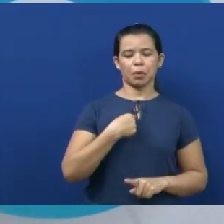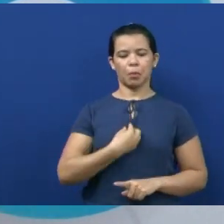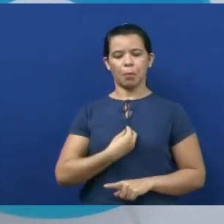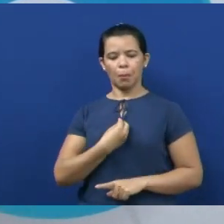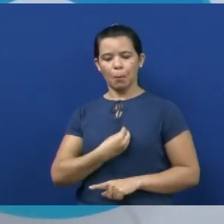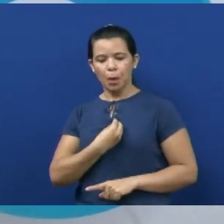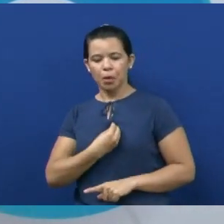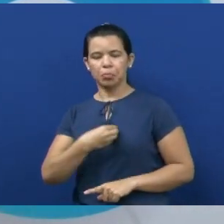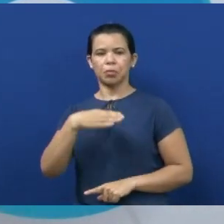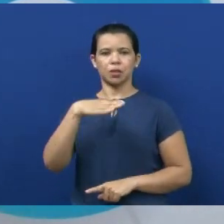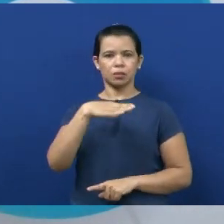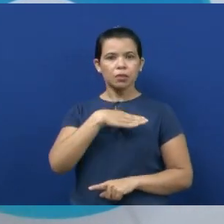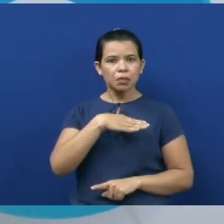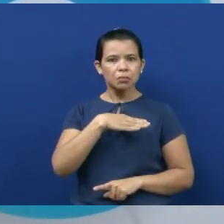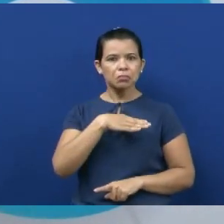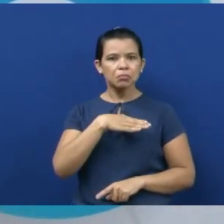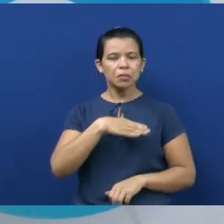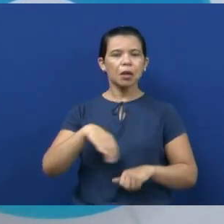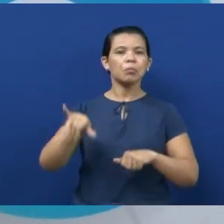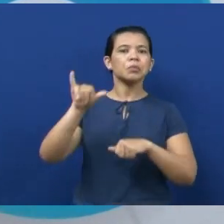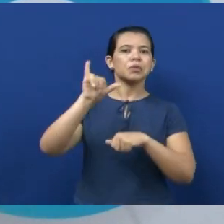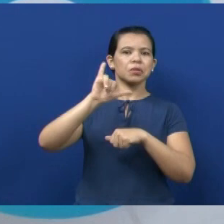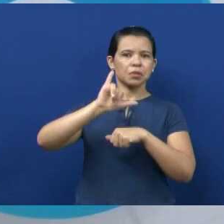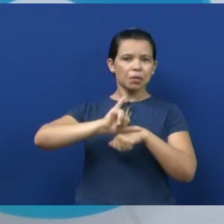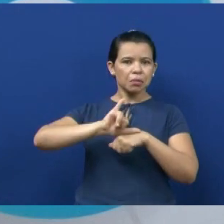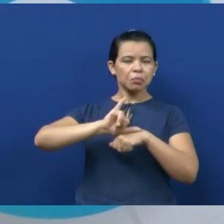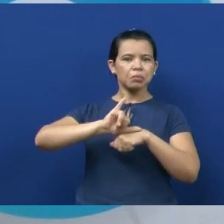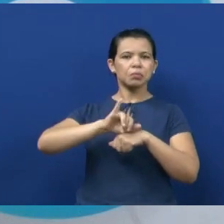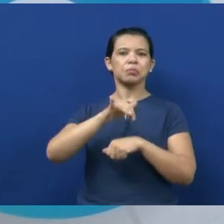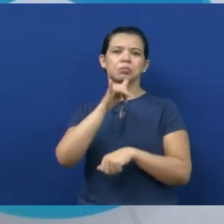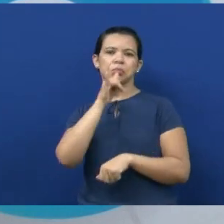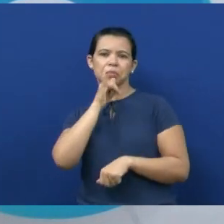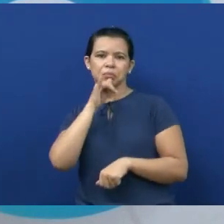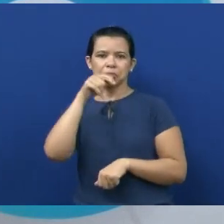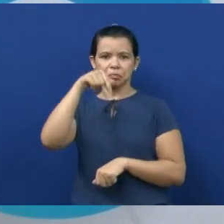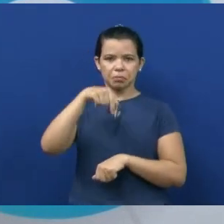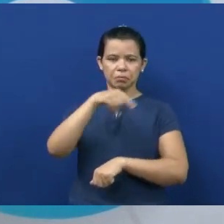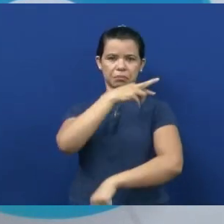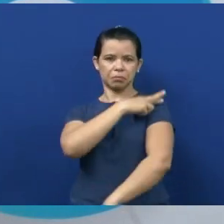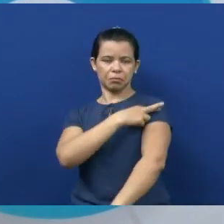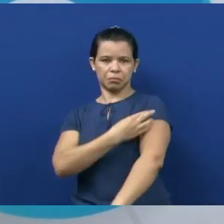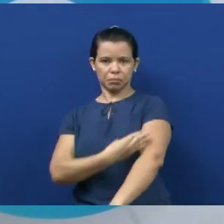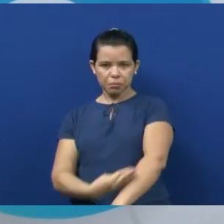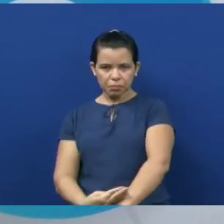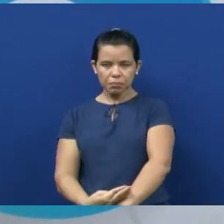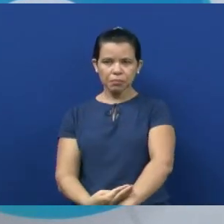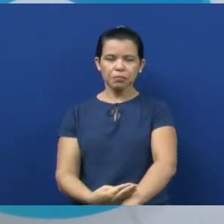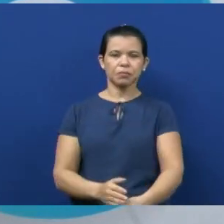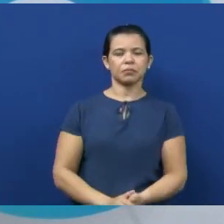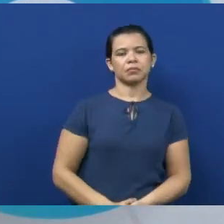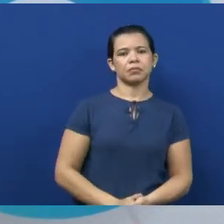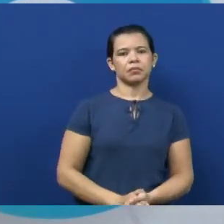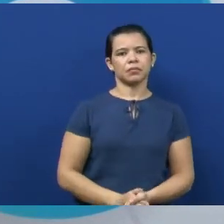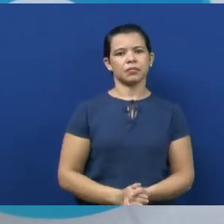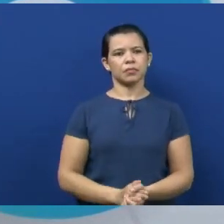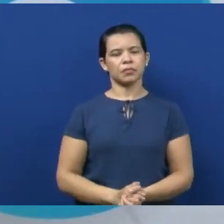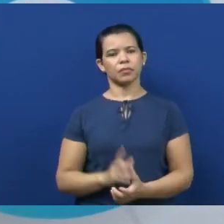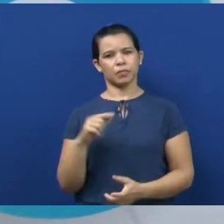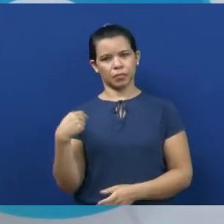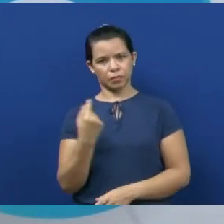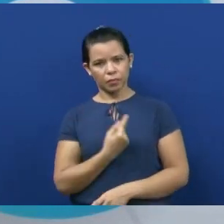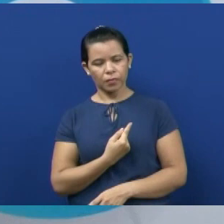capital. Vamos como exemplo a nossa cidade de Rio Branco, a nossa capital. Na